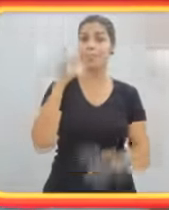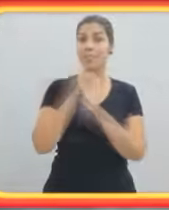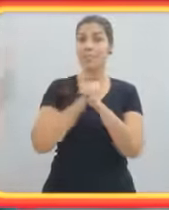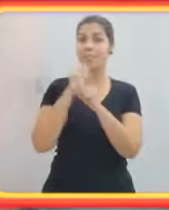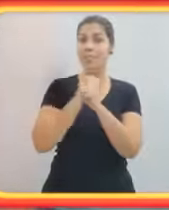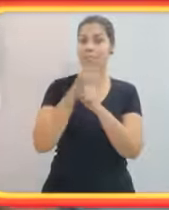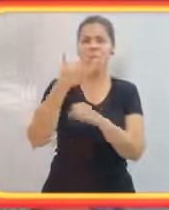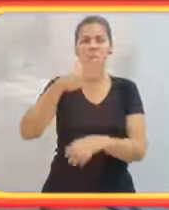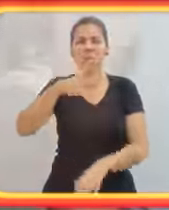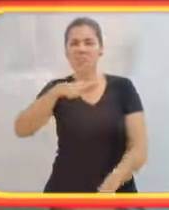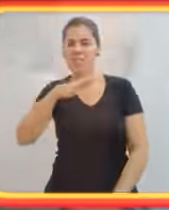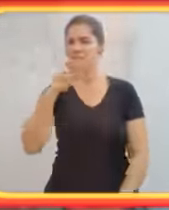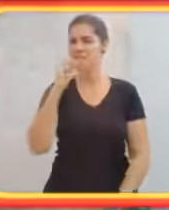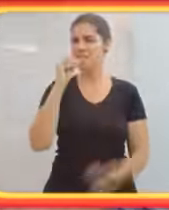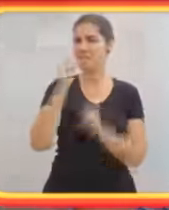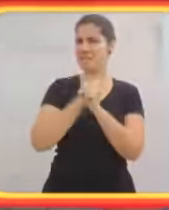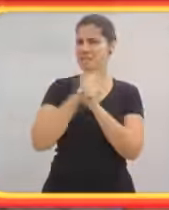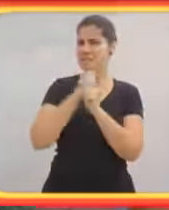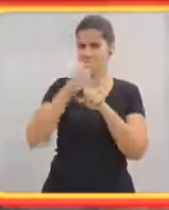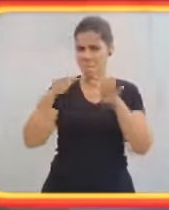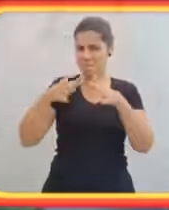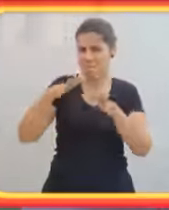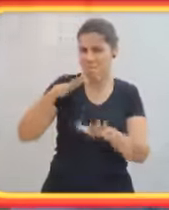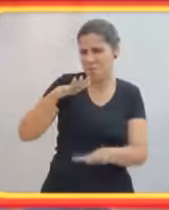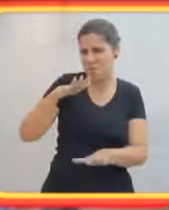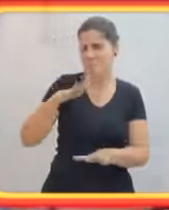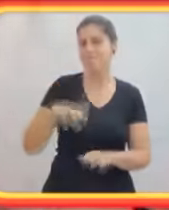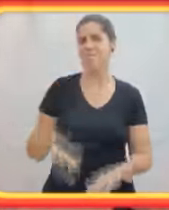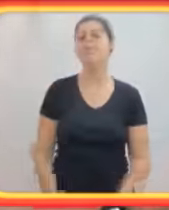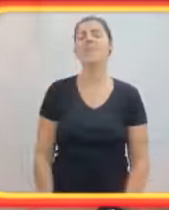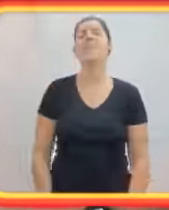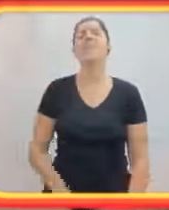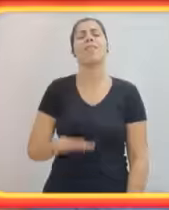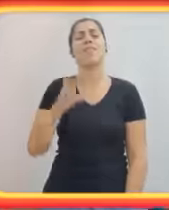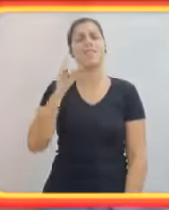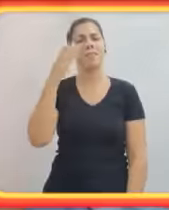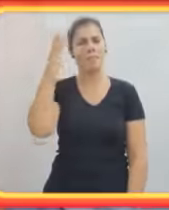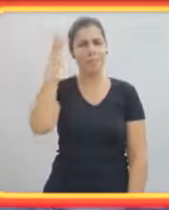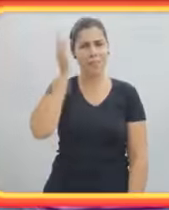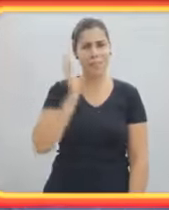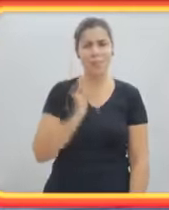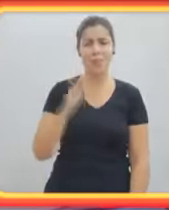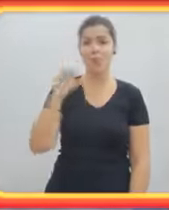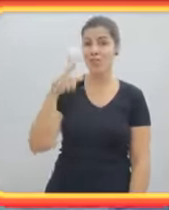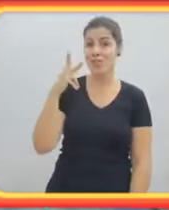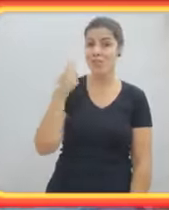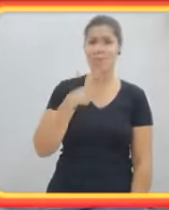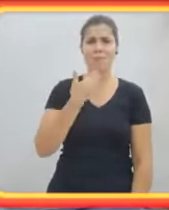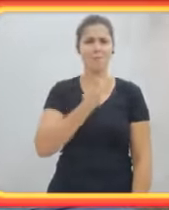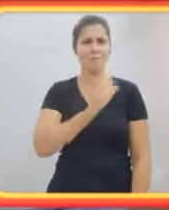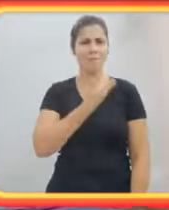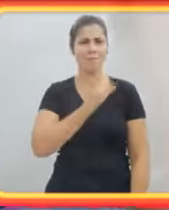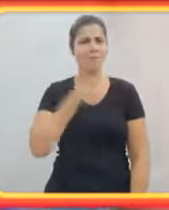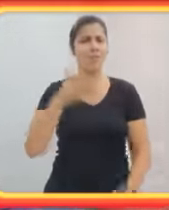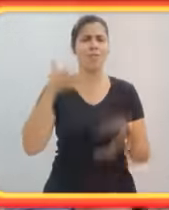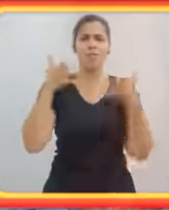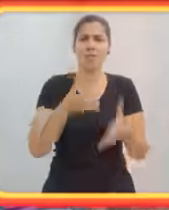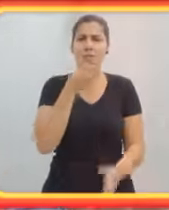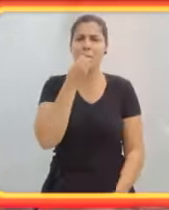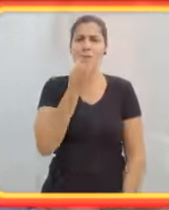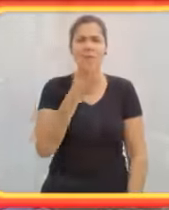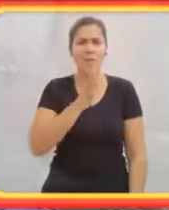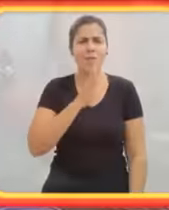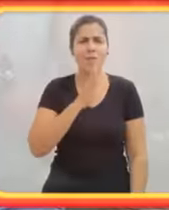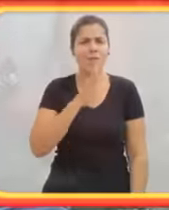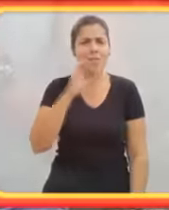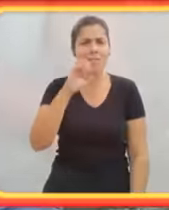Ó, 30 anos. Por aí, né? Foi. 30 anos, mais ou menos. 4 anos. Mas, porque